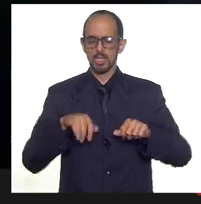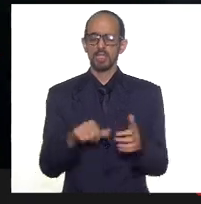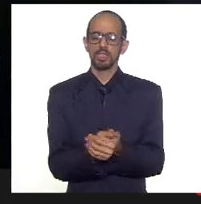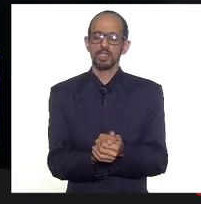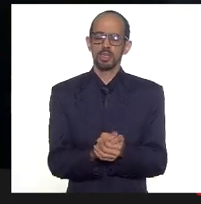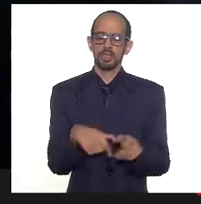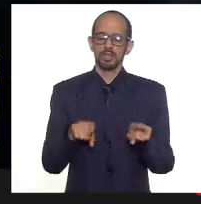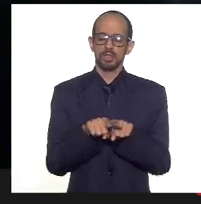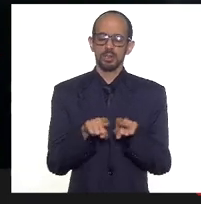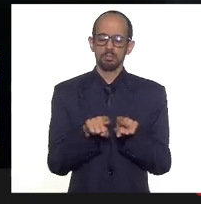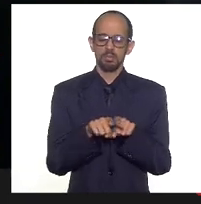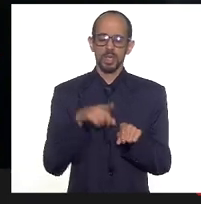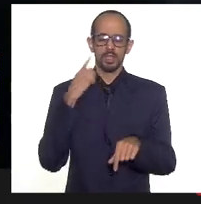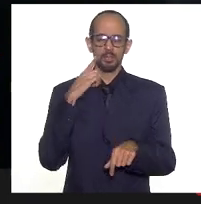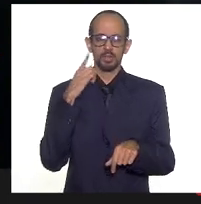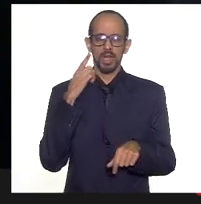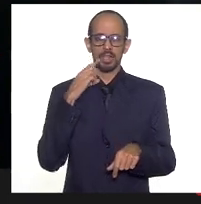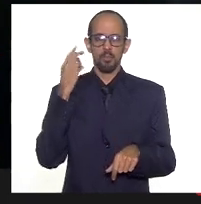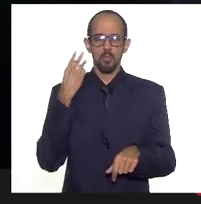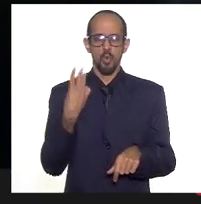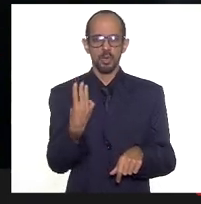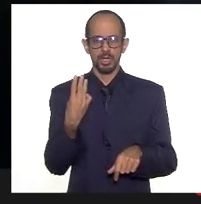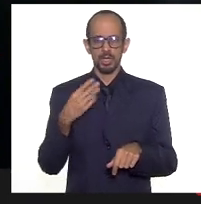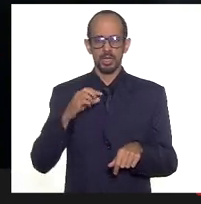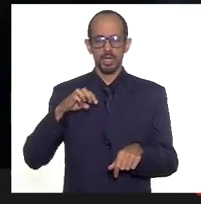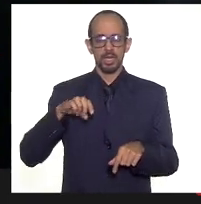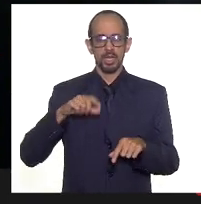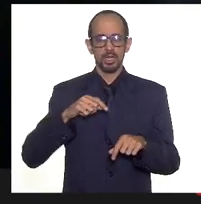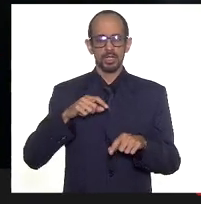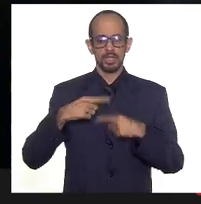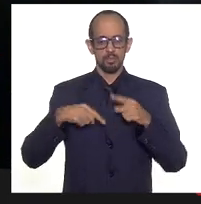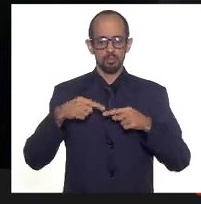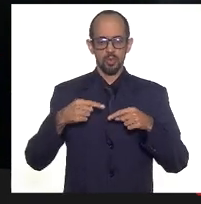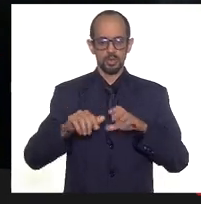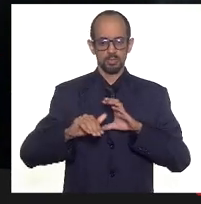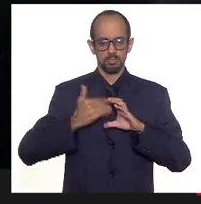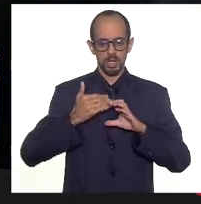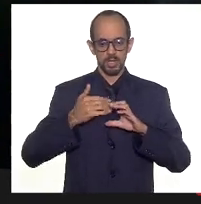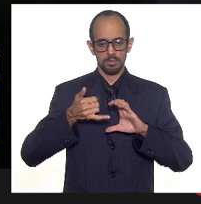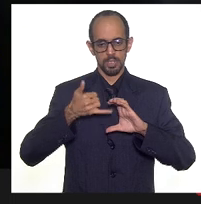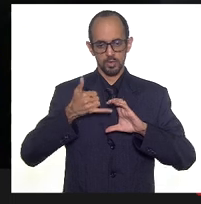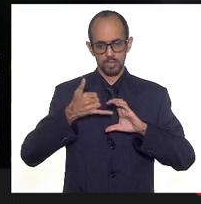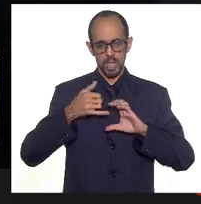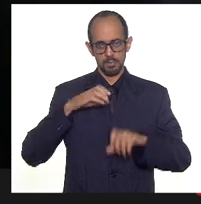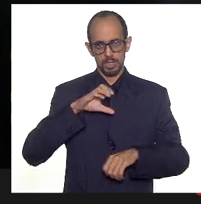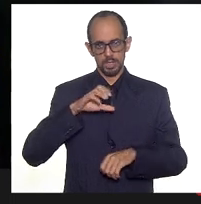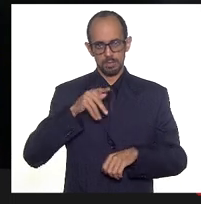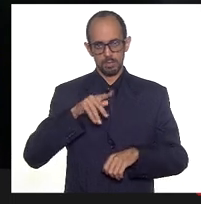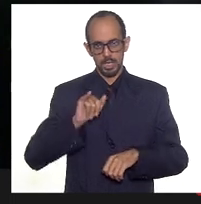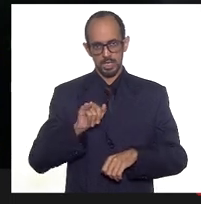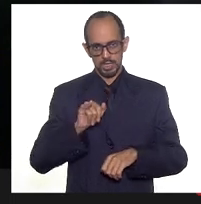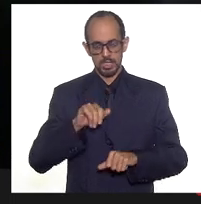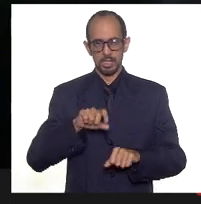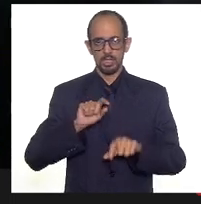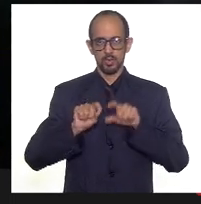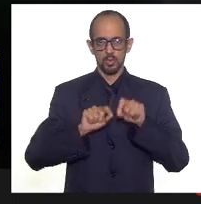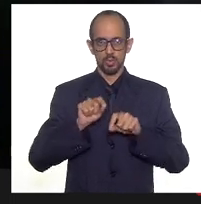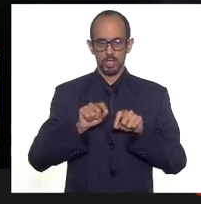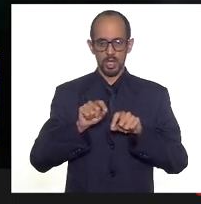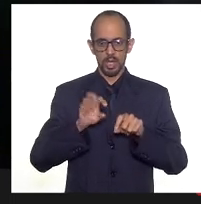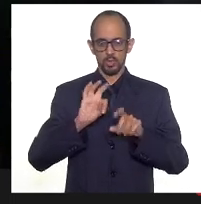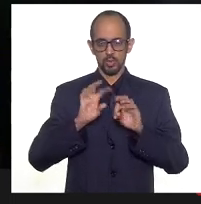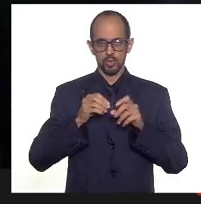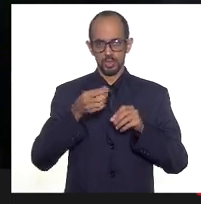Pedir à deputada Mônica Francisco que nos encaminhe pelo zap da CPI as indicações que ela